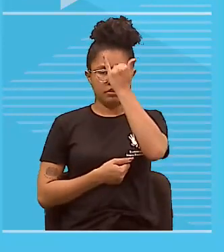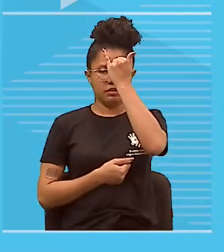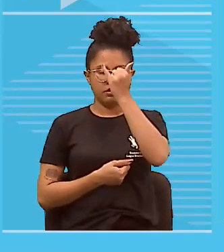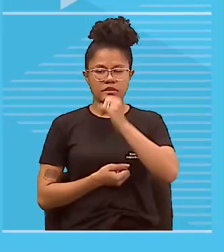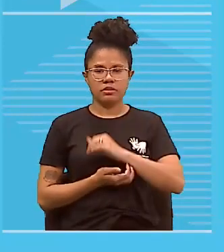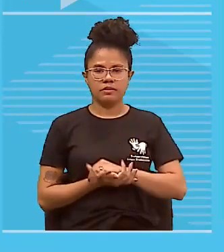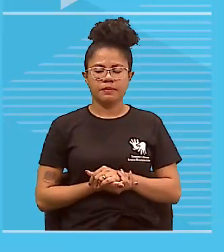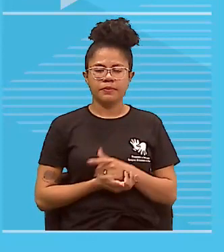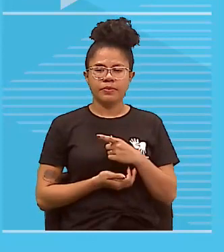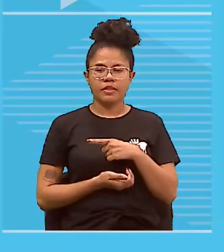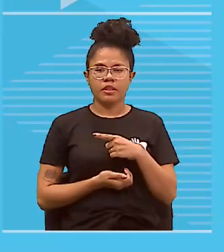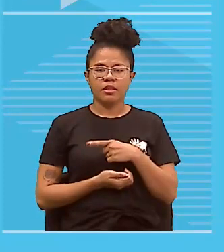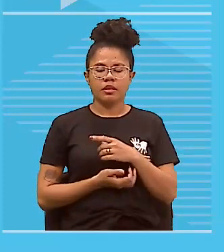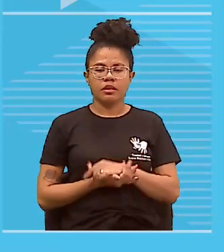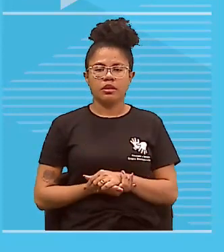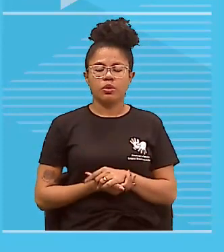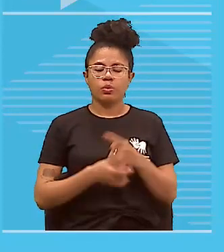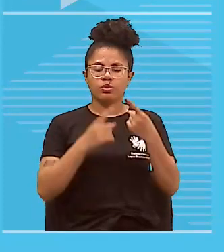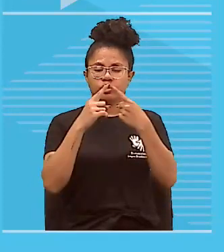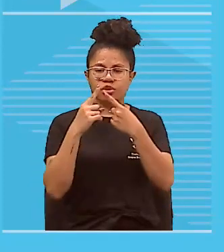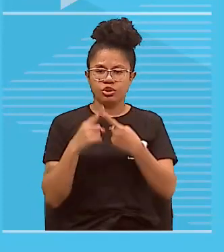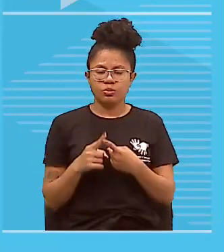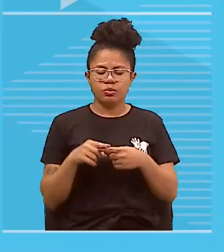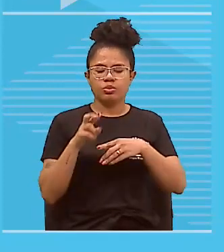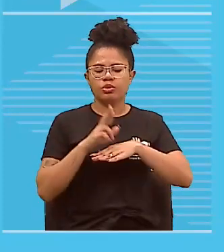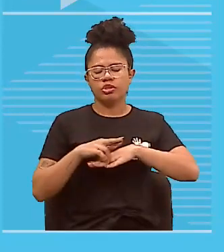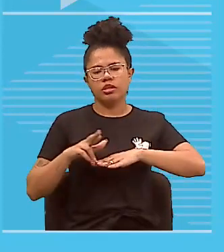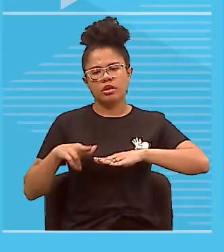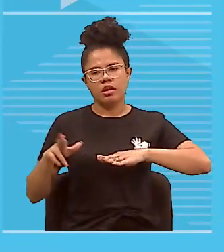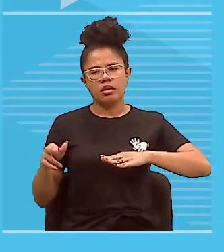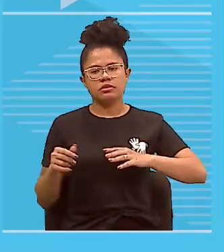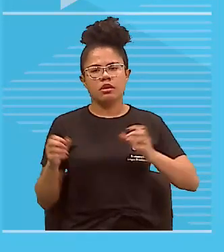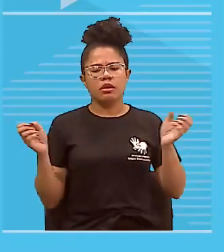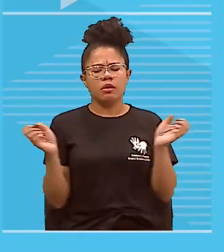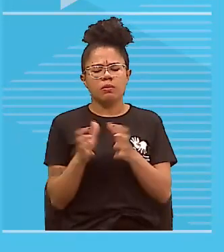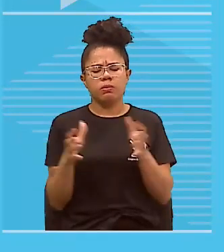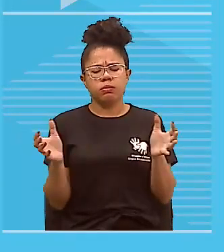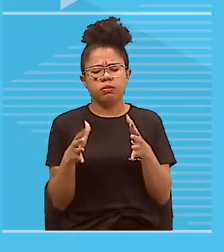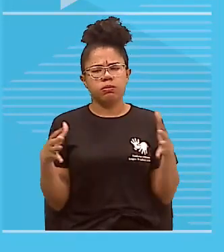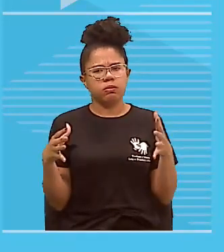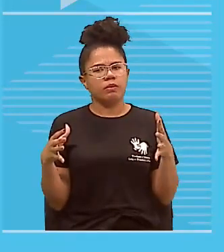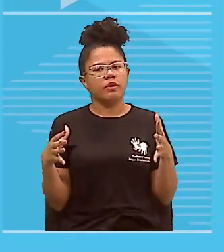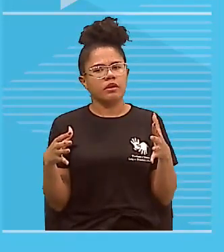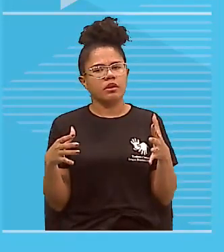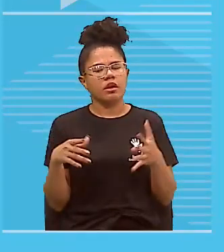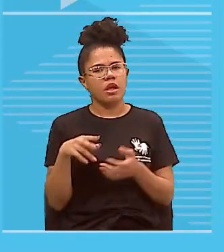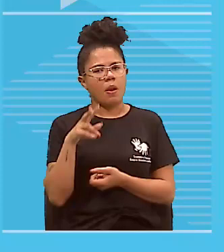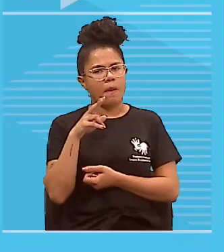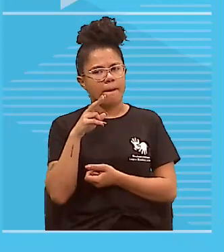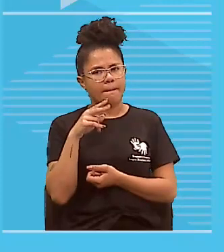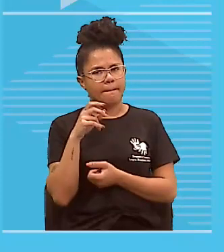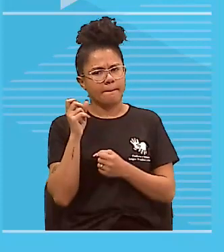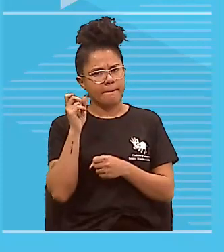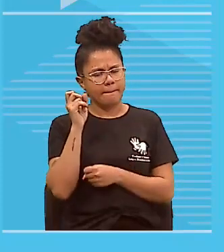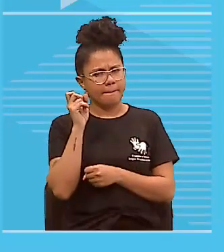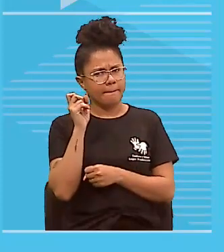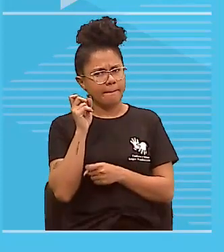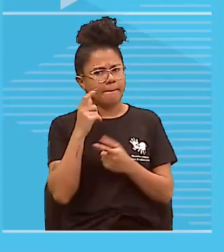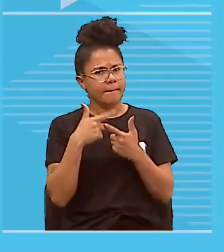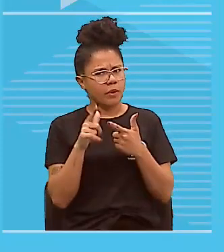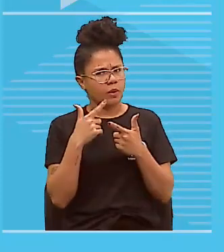os níveis de radiação muito elevados, né? Explosões, então isso é um grande problema. Isso vai ser